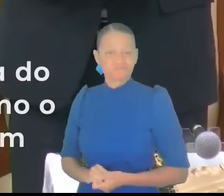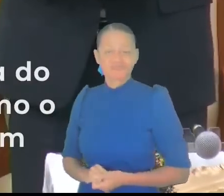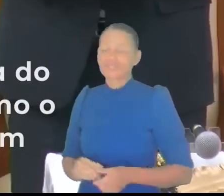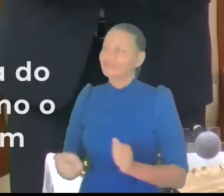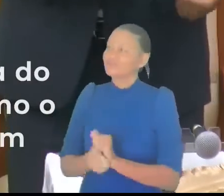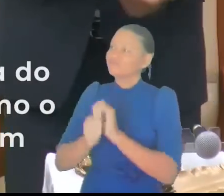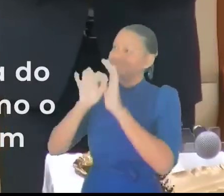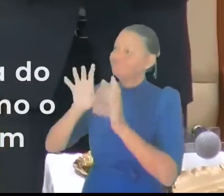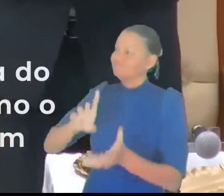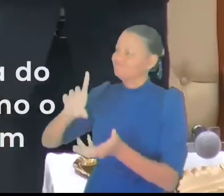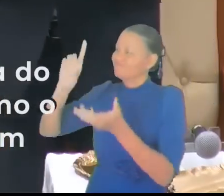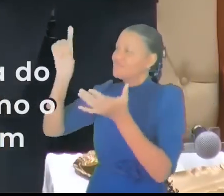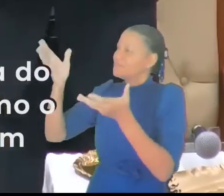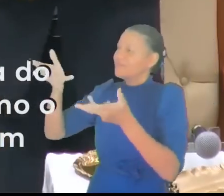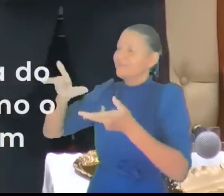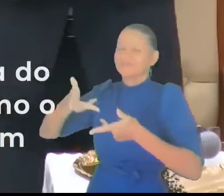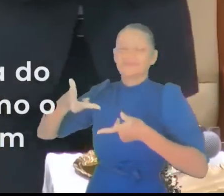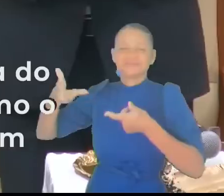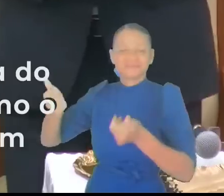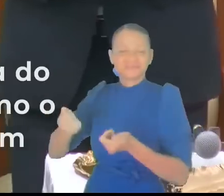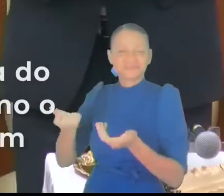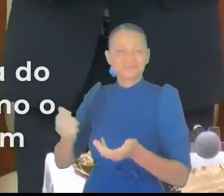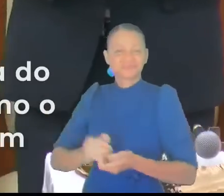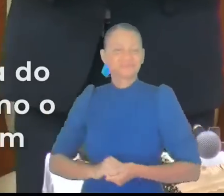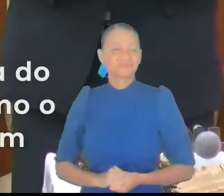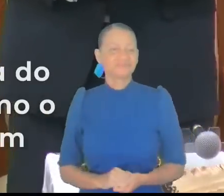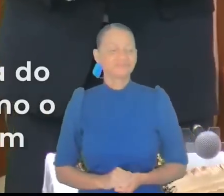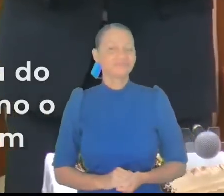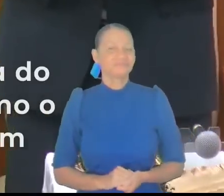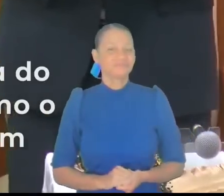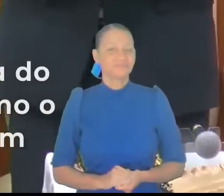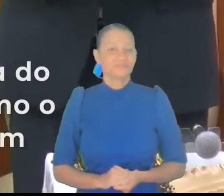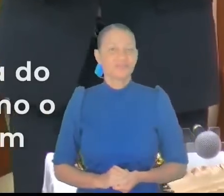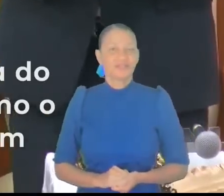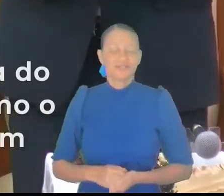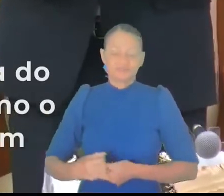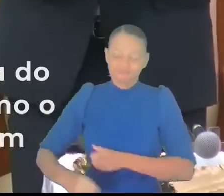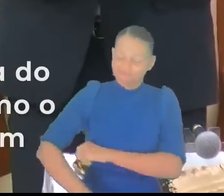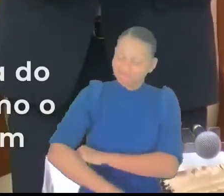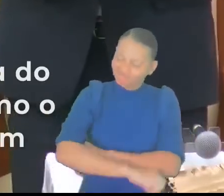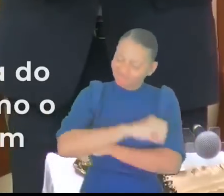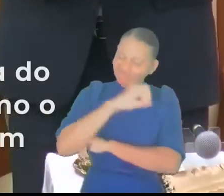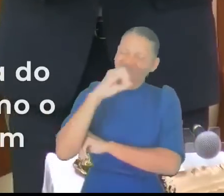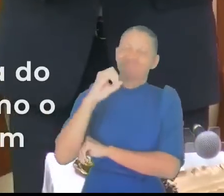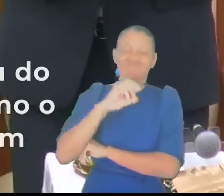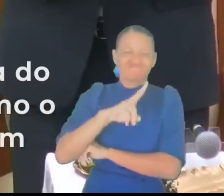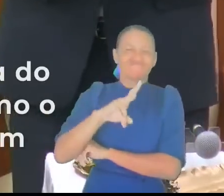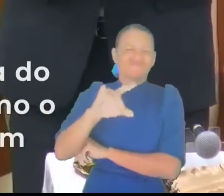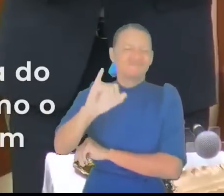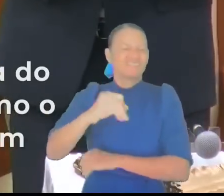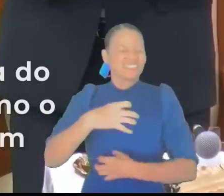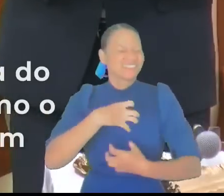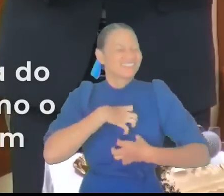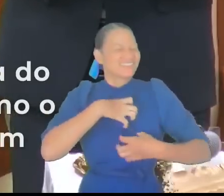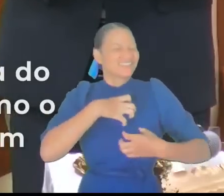Glória a Deus. Um novo dia está chegando.